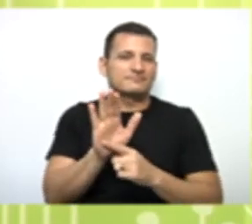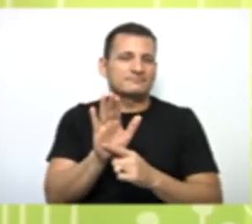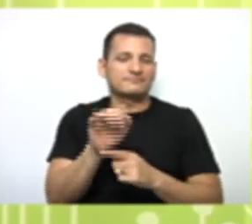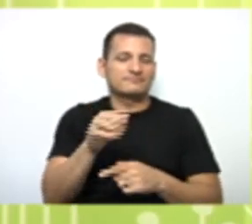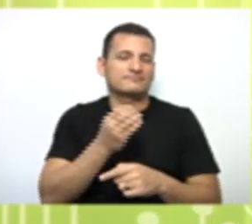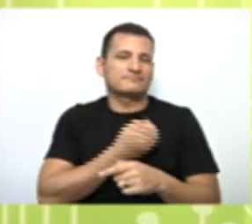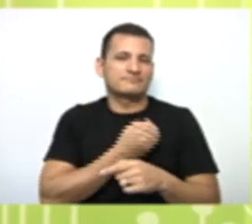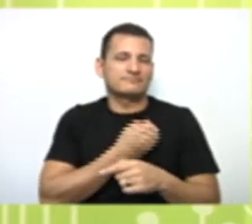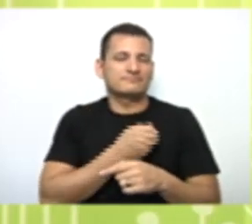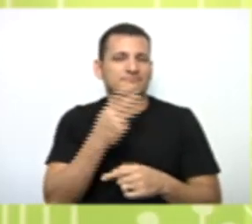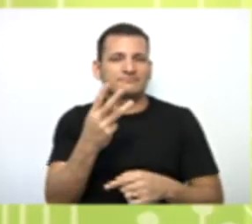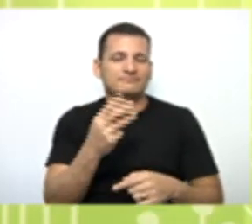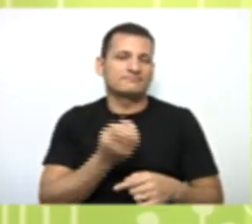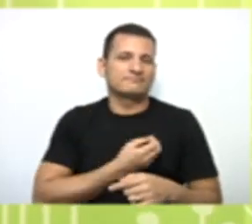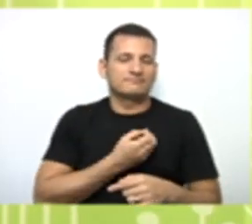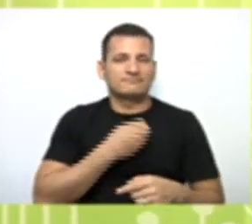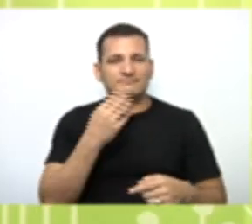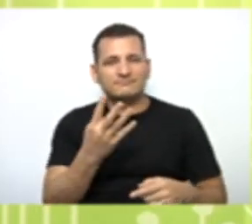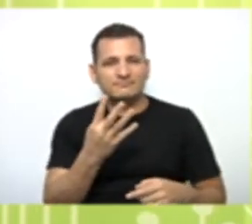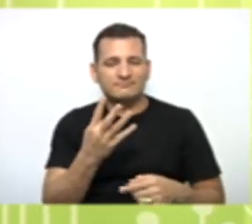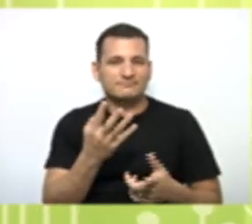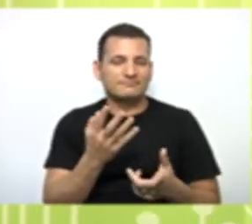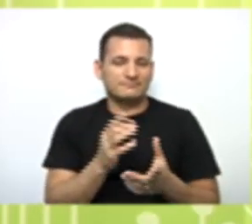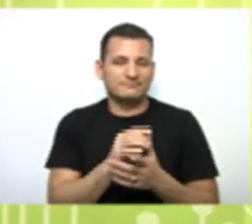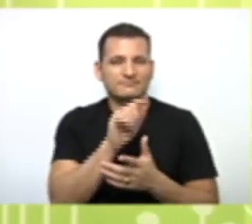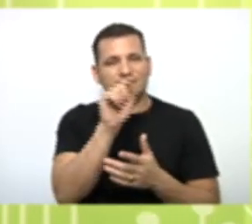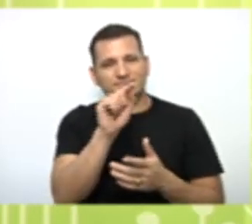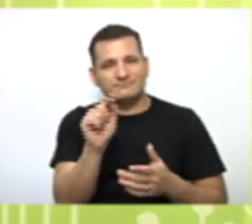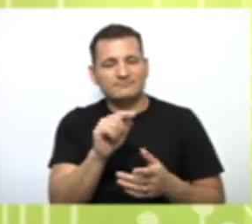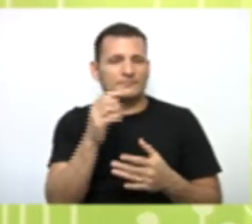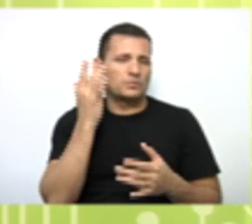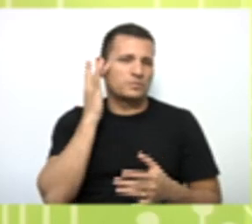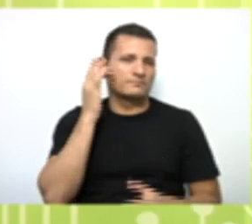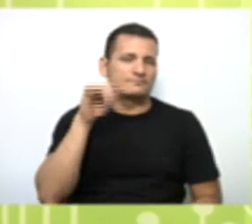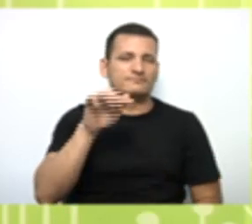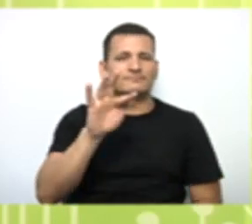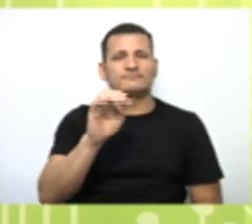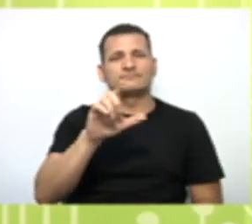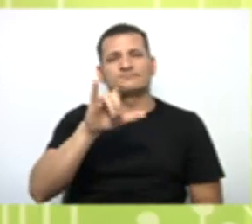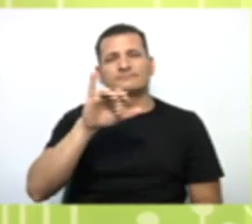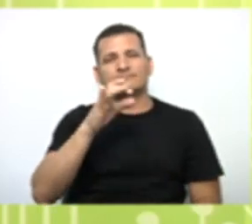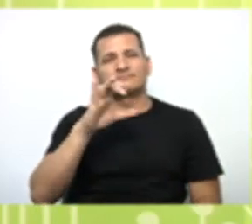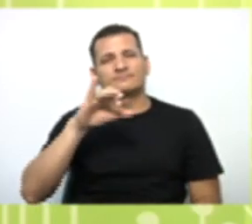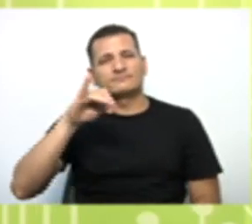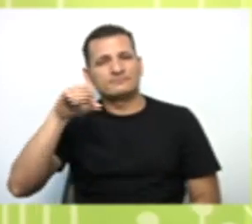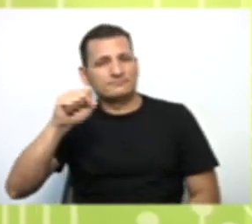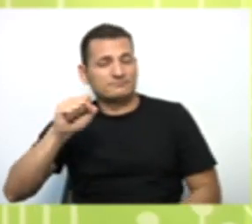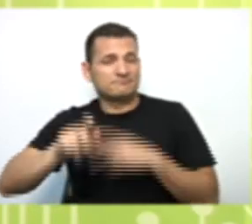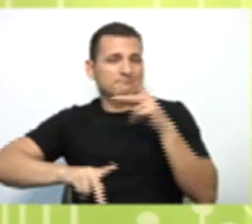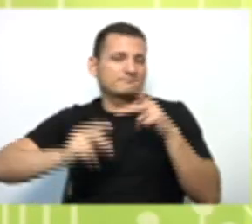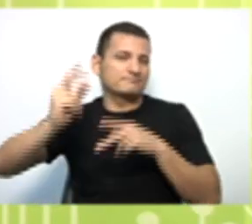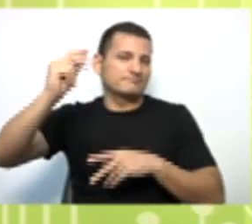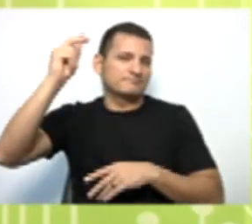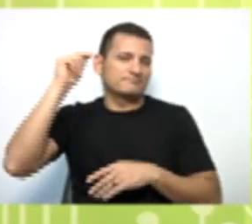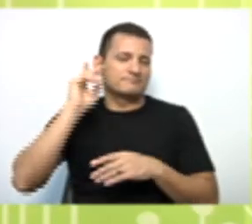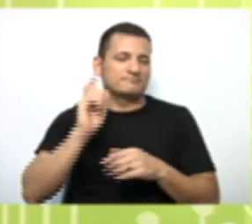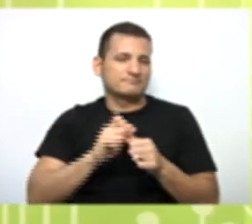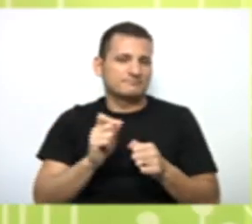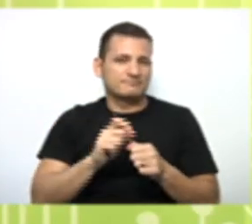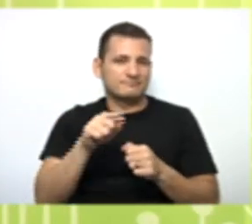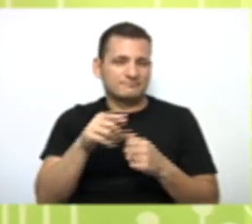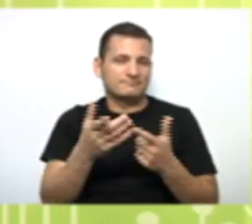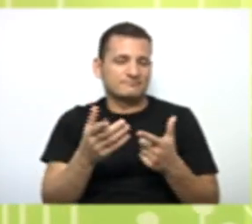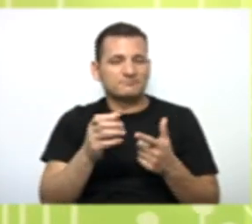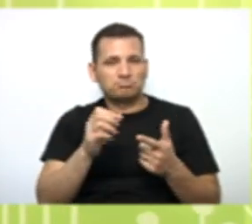escrita do número 3, número 4. E os fenícios, acho que foram os fenícios, né, que fizeram isso há milhares de anos atrás.